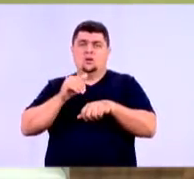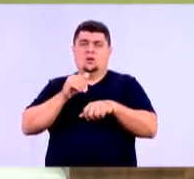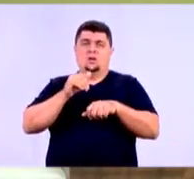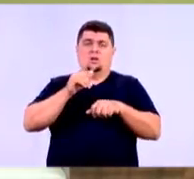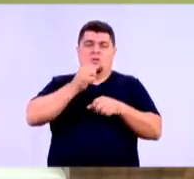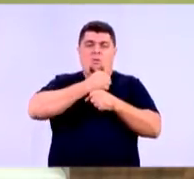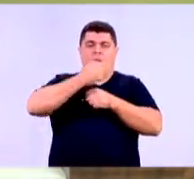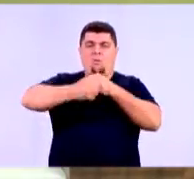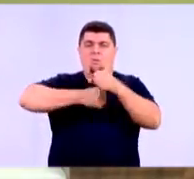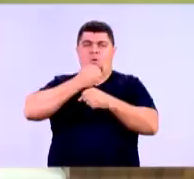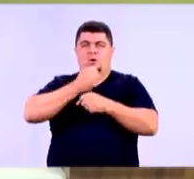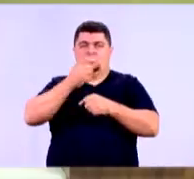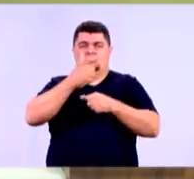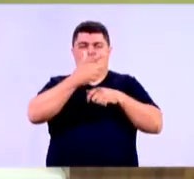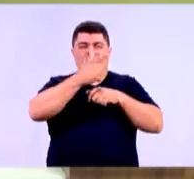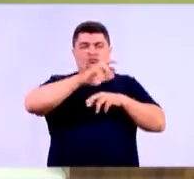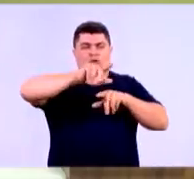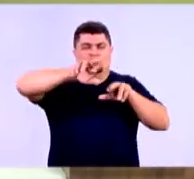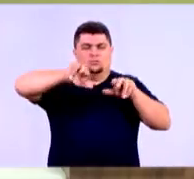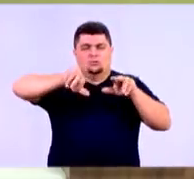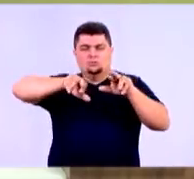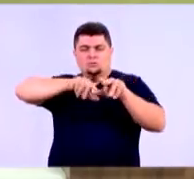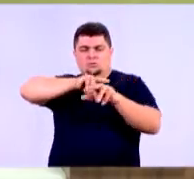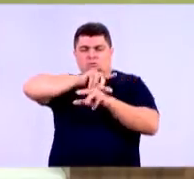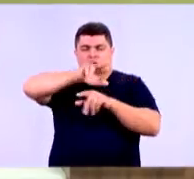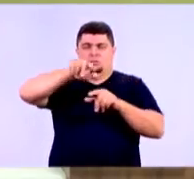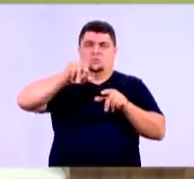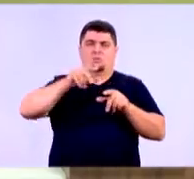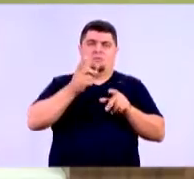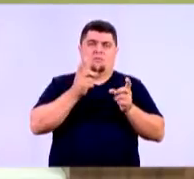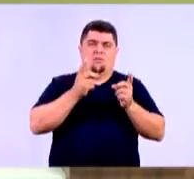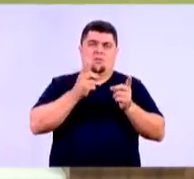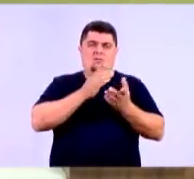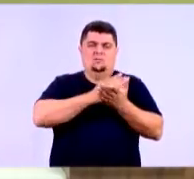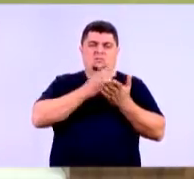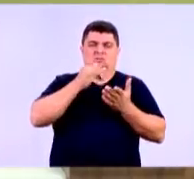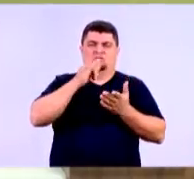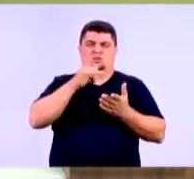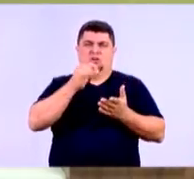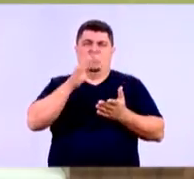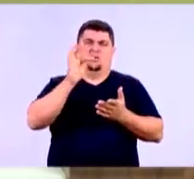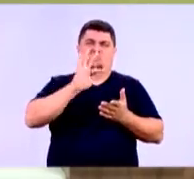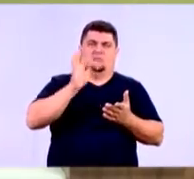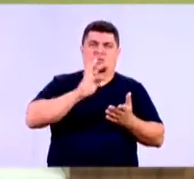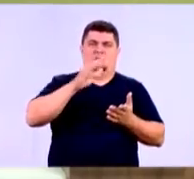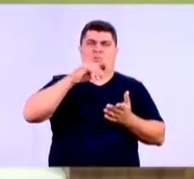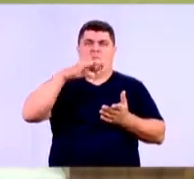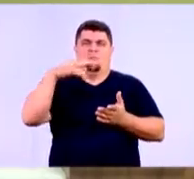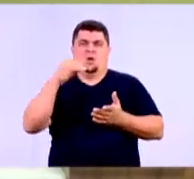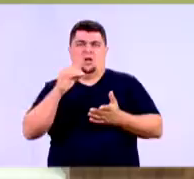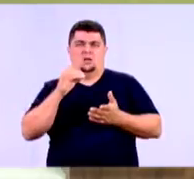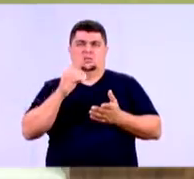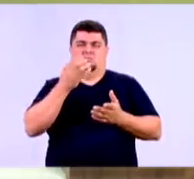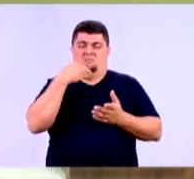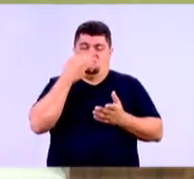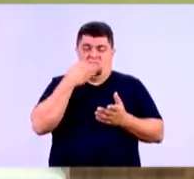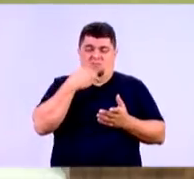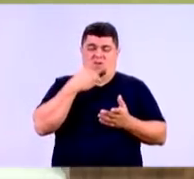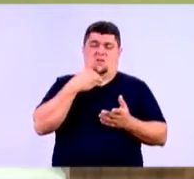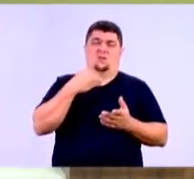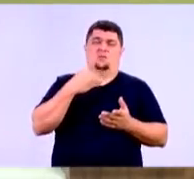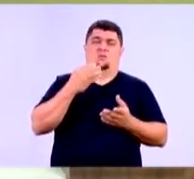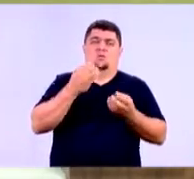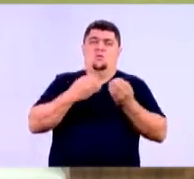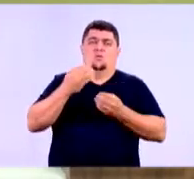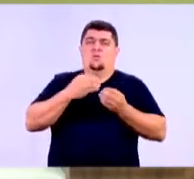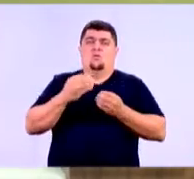ano. Como que eu vou atuar quando as vendas são baixas, por exemplo, começo do ano, né, professora? Ali por janeiro, fevereiro, que é tudo muito parado. Como que eu